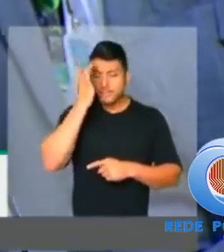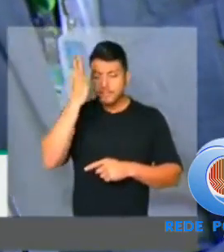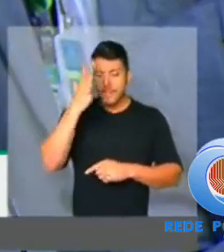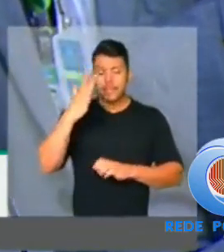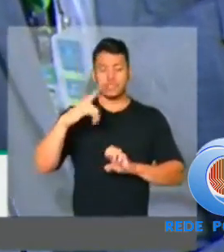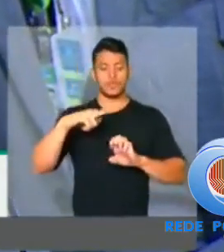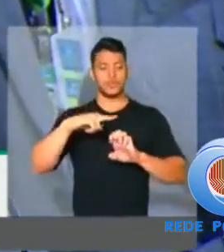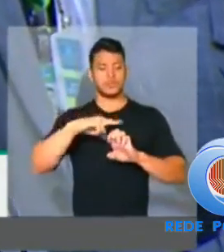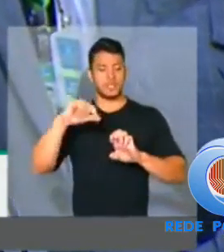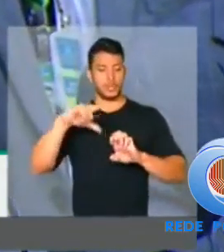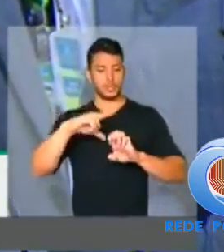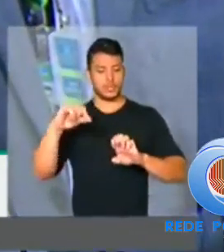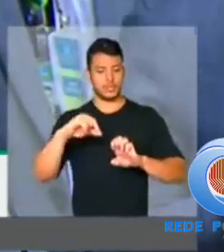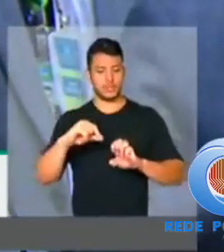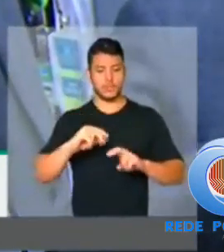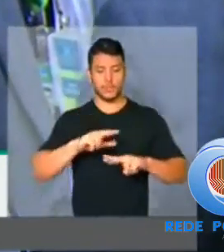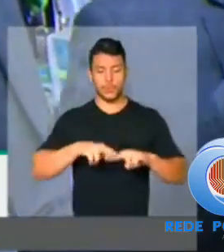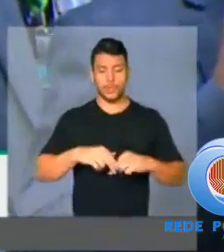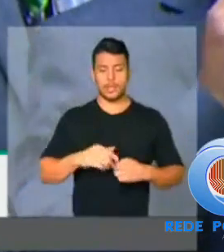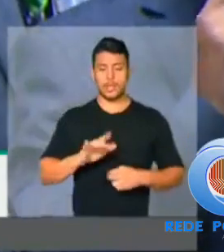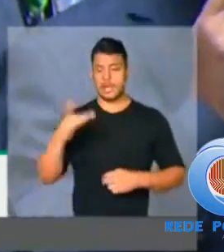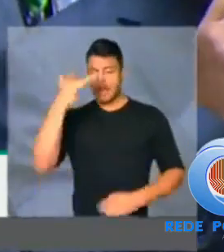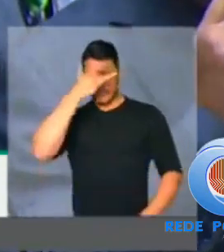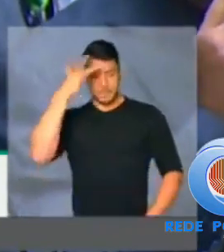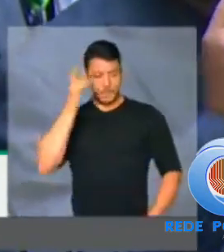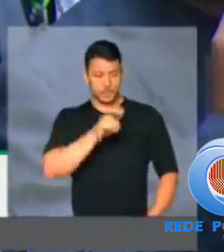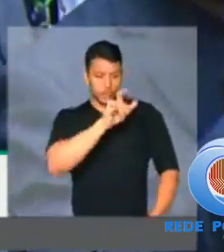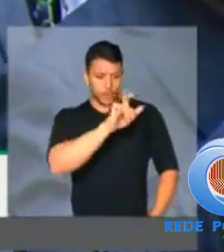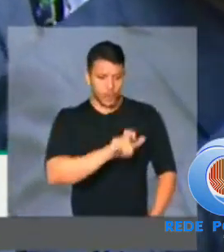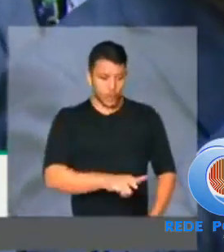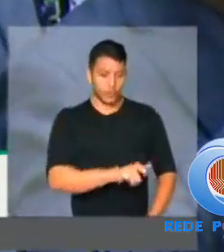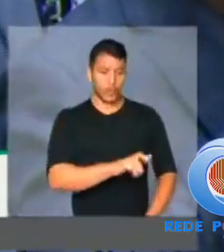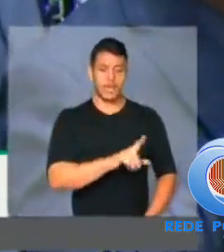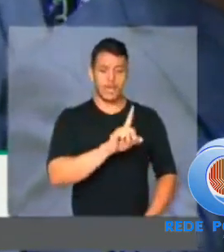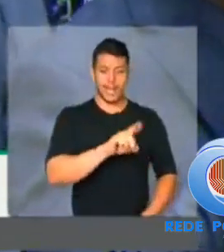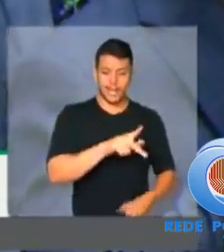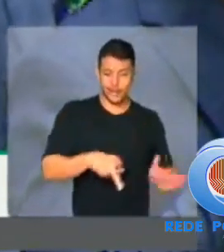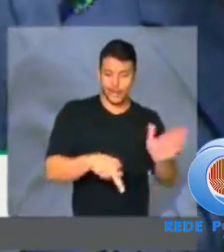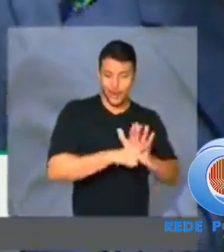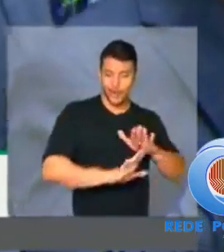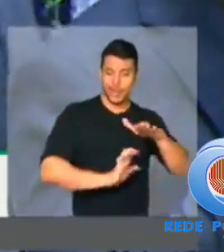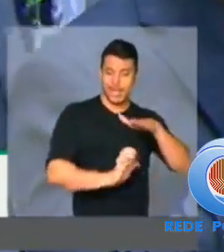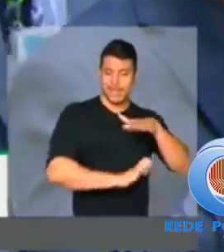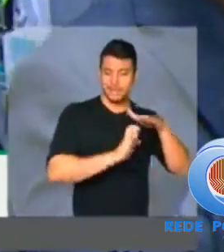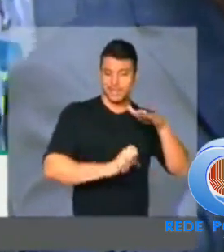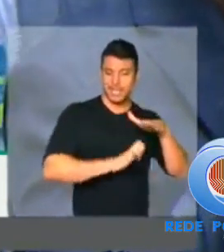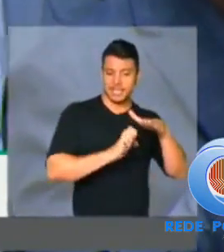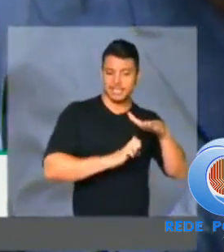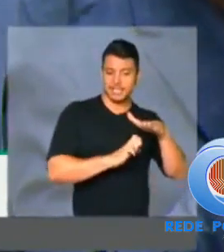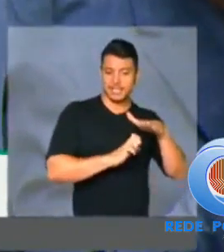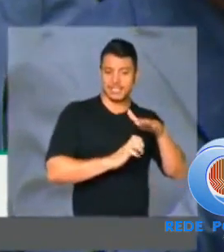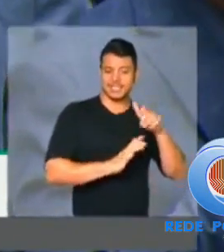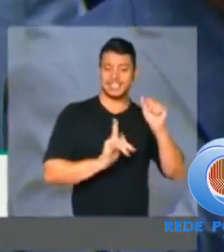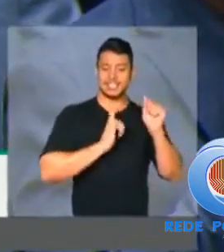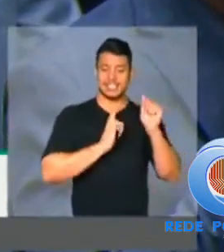empreendedorismo. Tira do peso do empresário, tira das costas do empresário o peso do Estado.